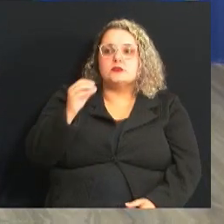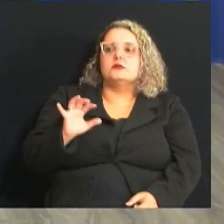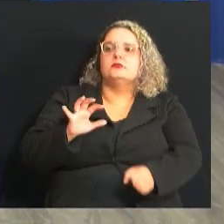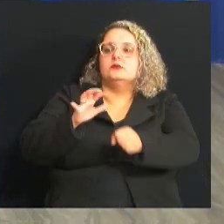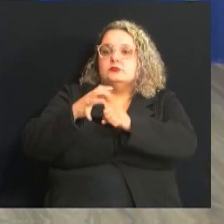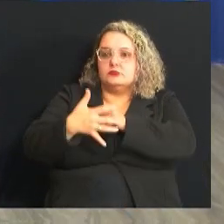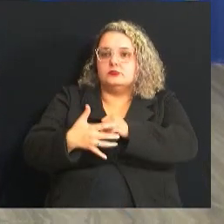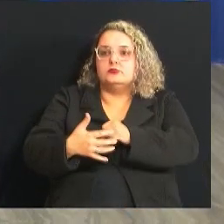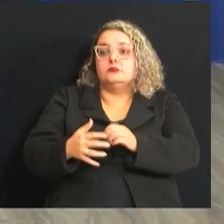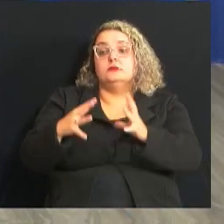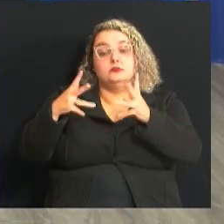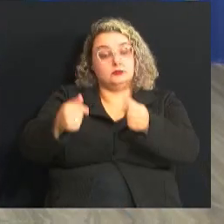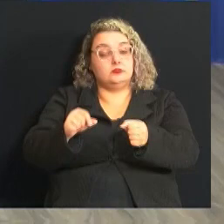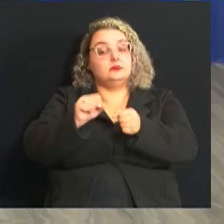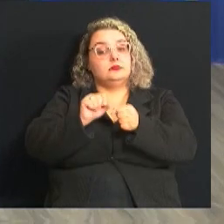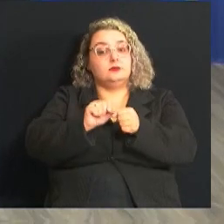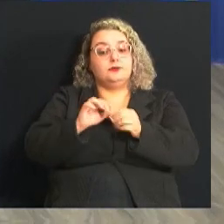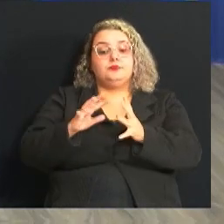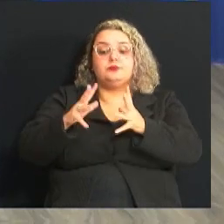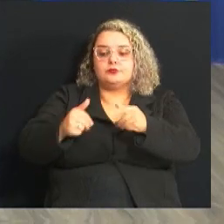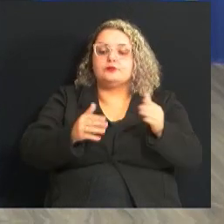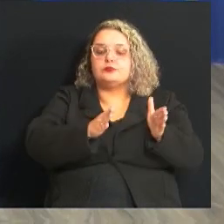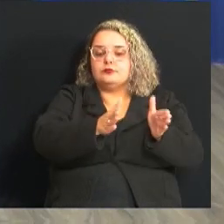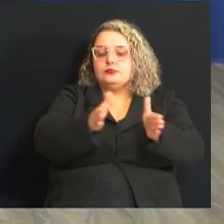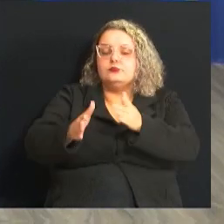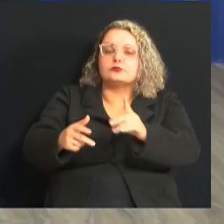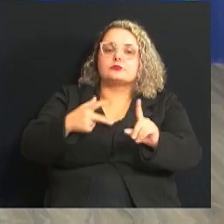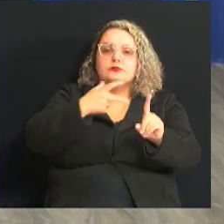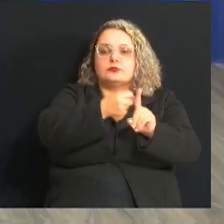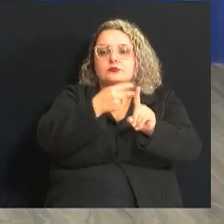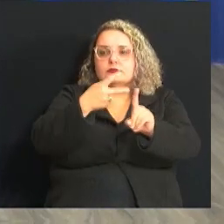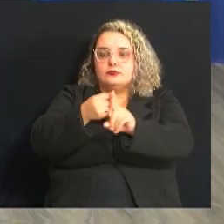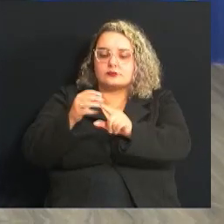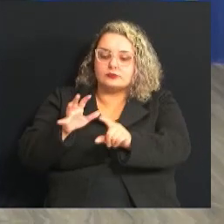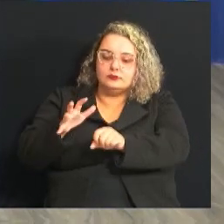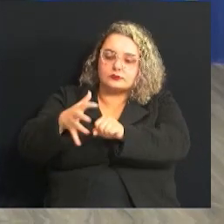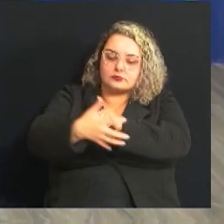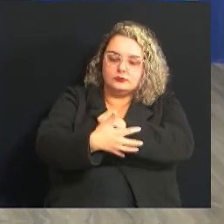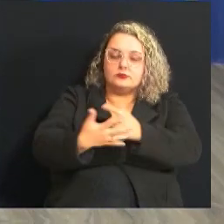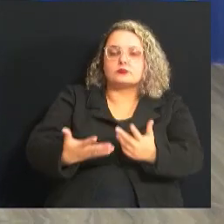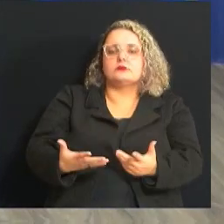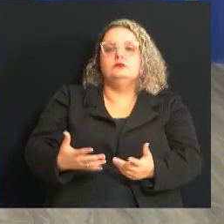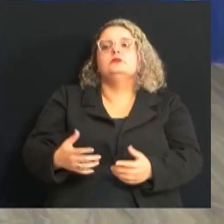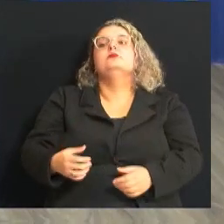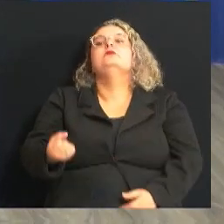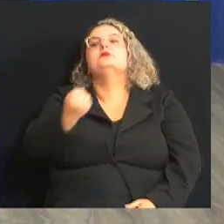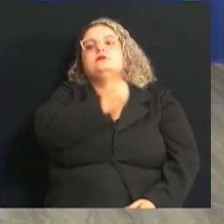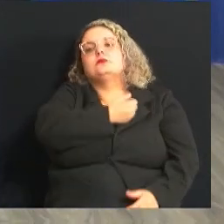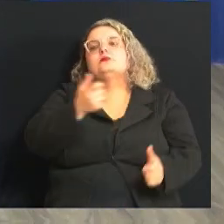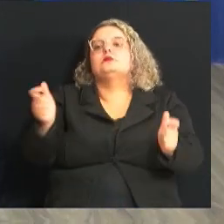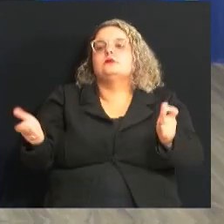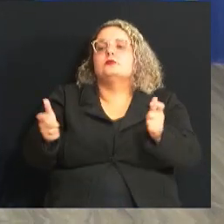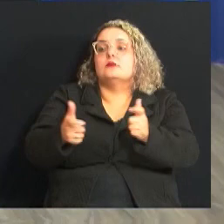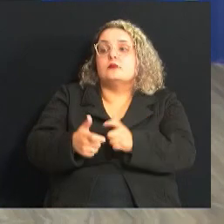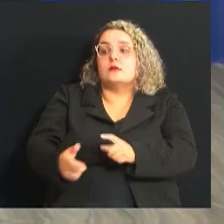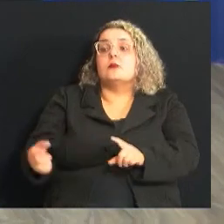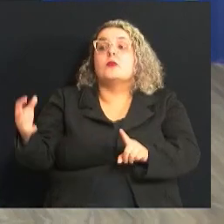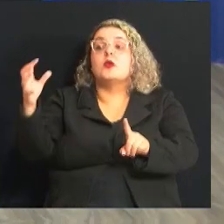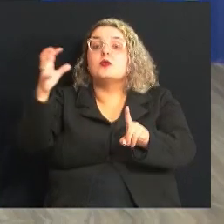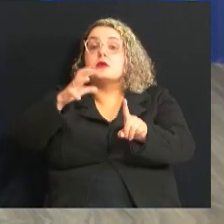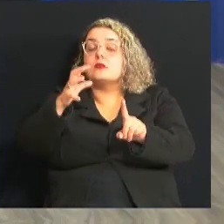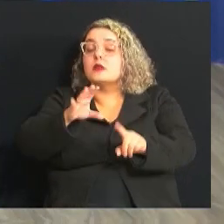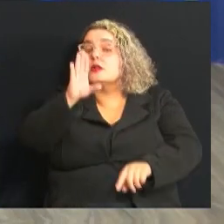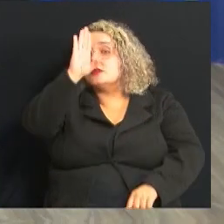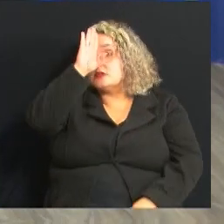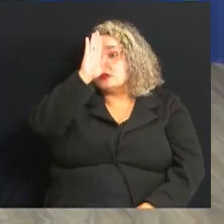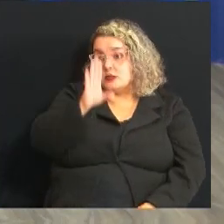vacinação, que tudo que a gente fez durante todo esse período tem dado resultado e esse número está baixando, Mirna Abreu. Que reflete, Gabriel,